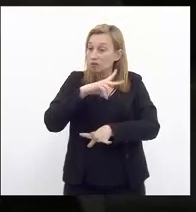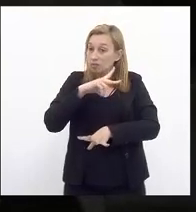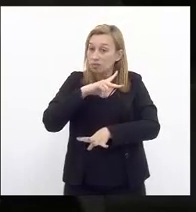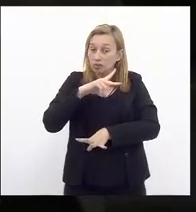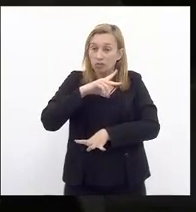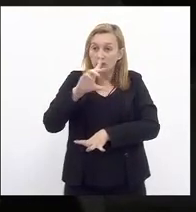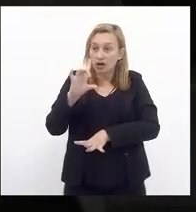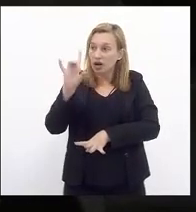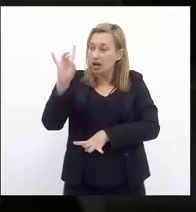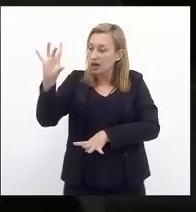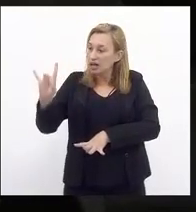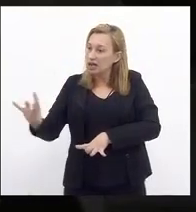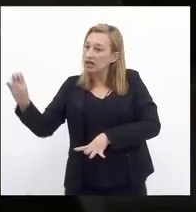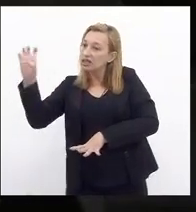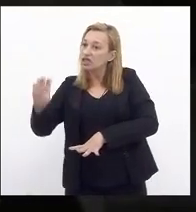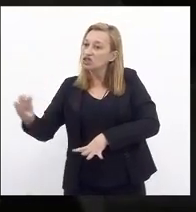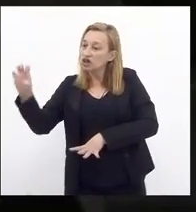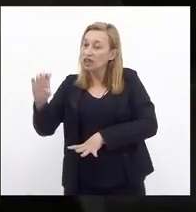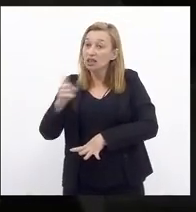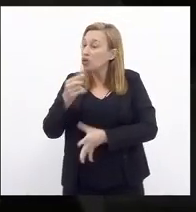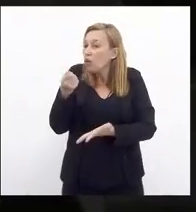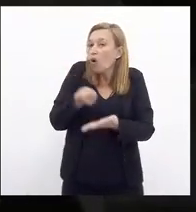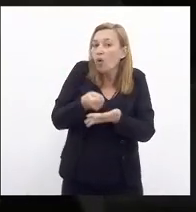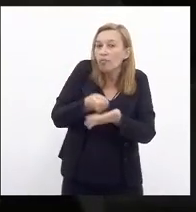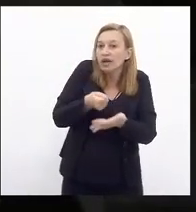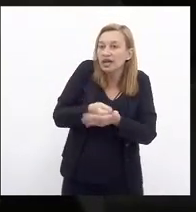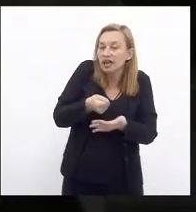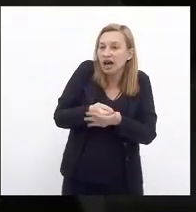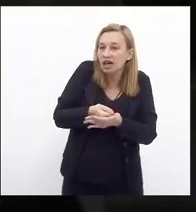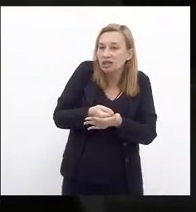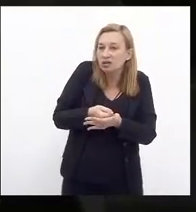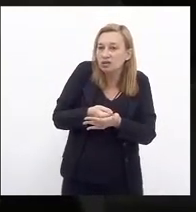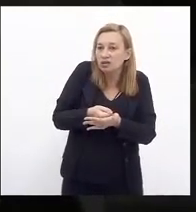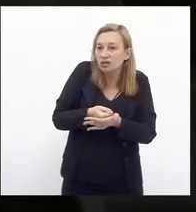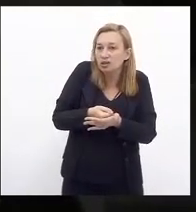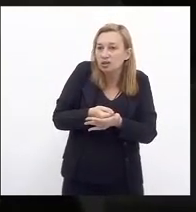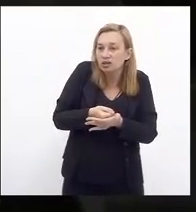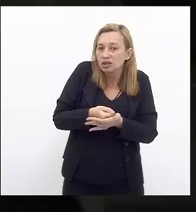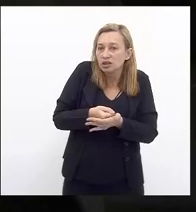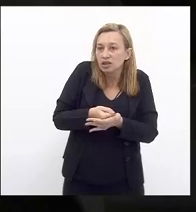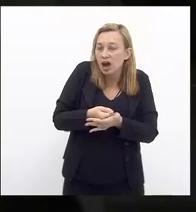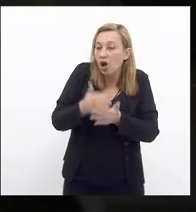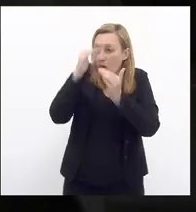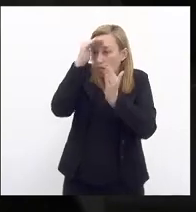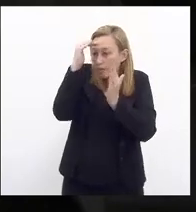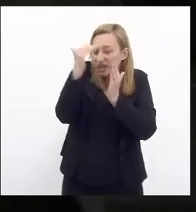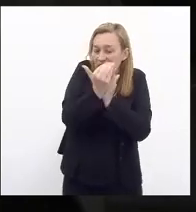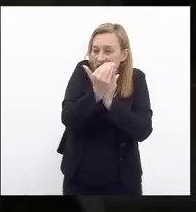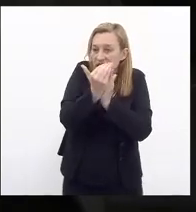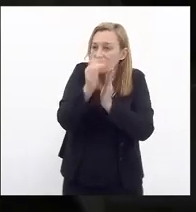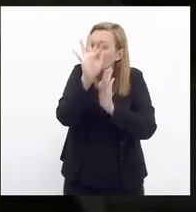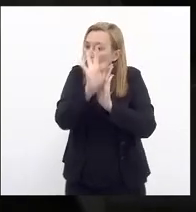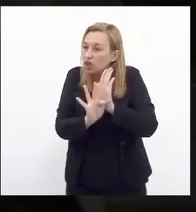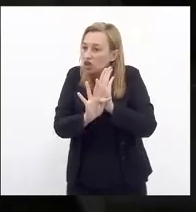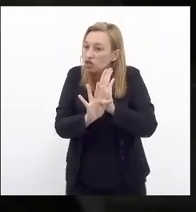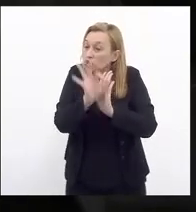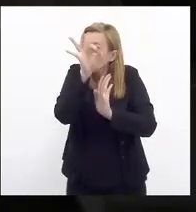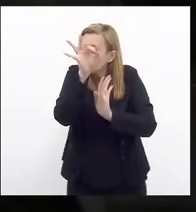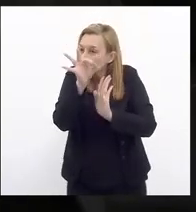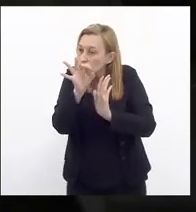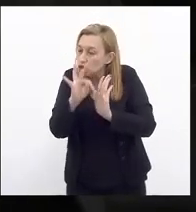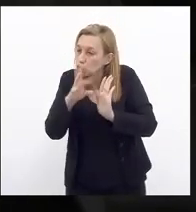são obrigados eu vou repetir não são obrigados a replicar na íntegra o texto da emenda condicional